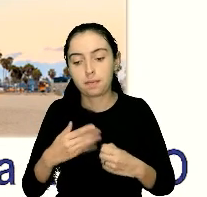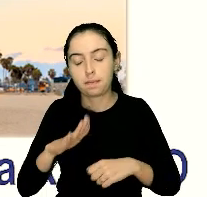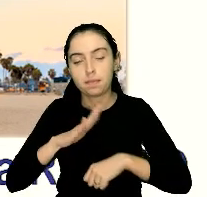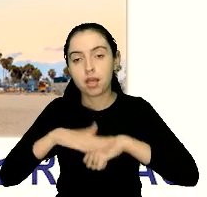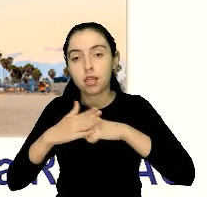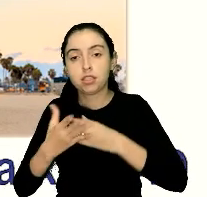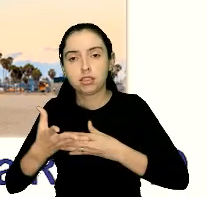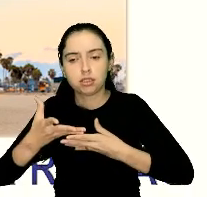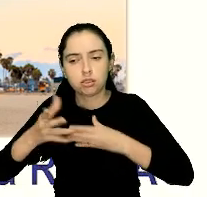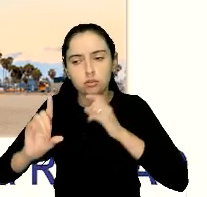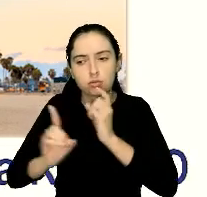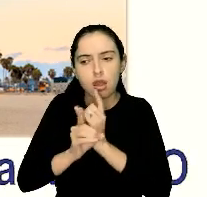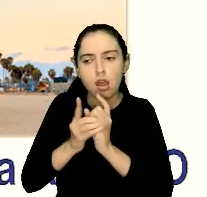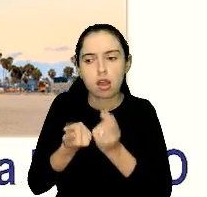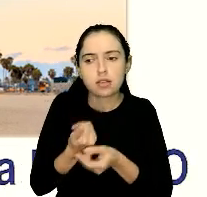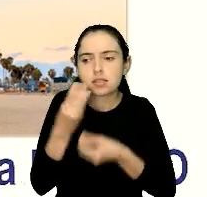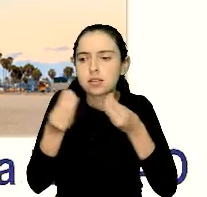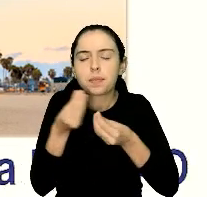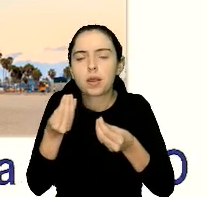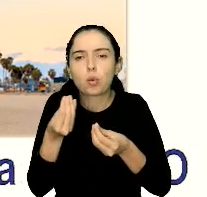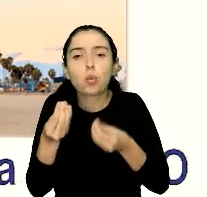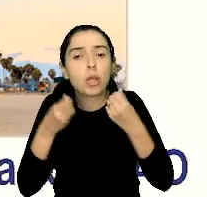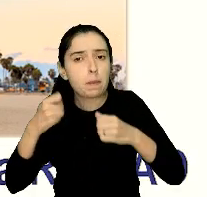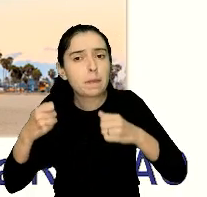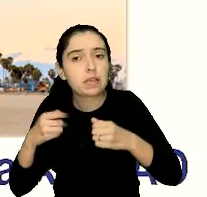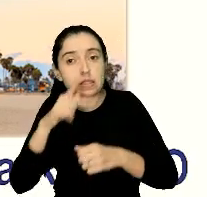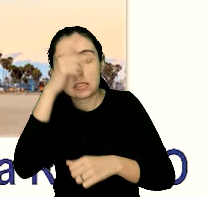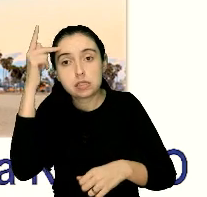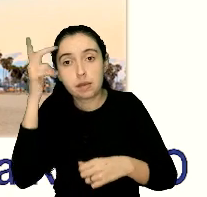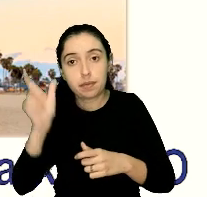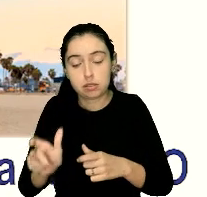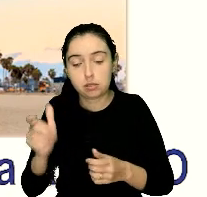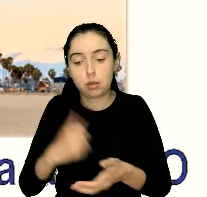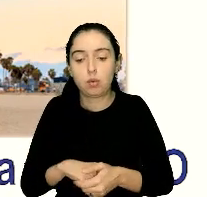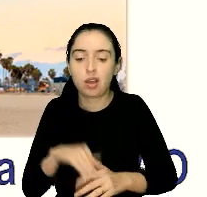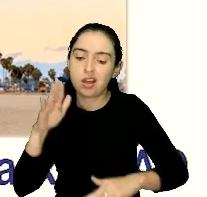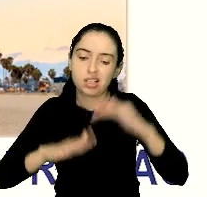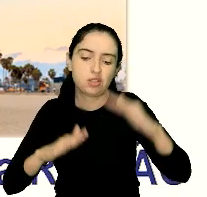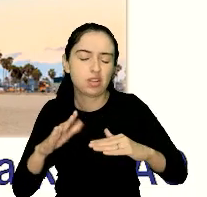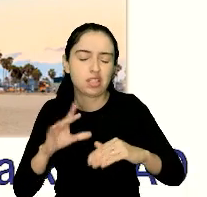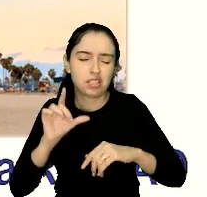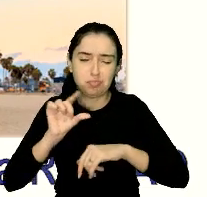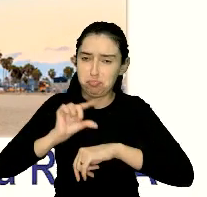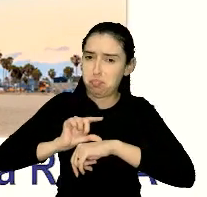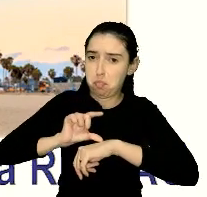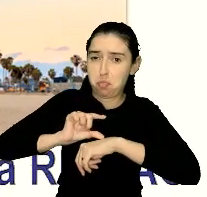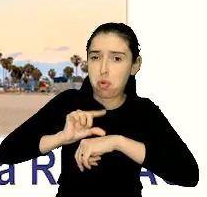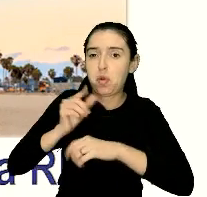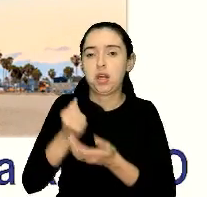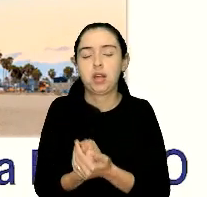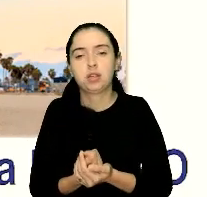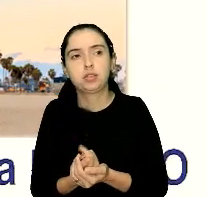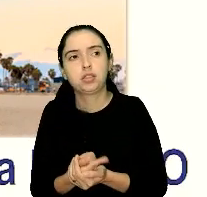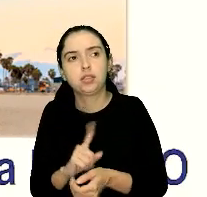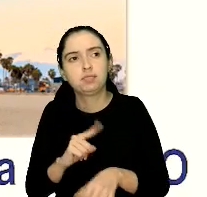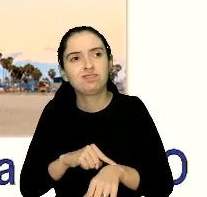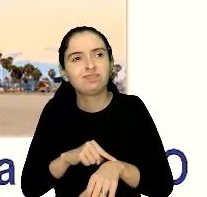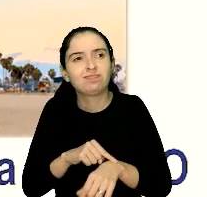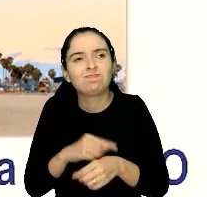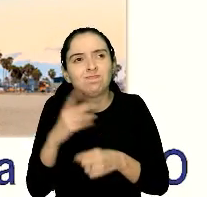perto, saber o que é que o outro está precisando. Às vezes não é muita coisa, a gente tem a impressão que às vezes são